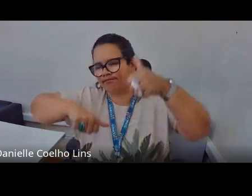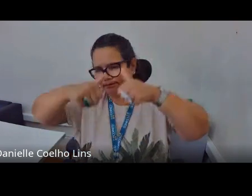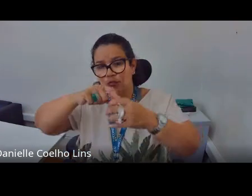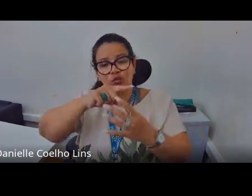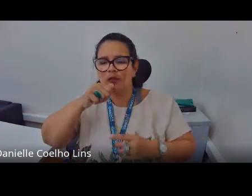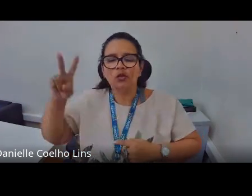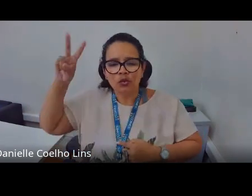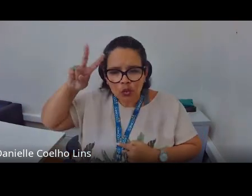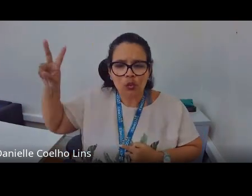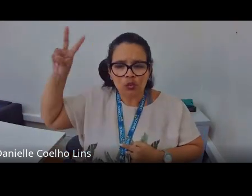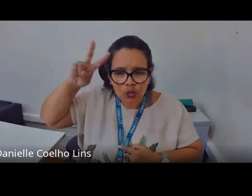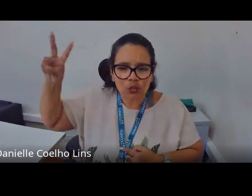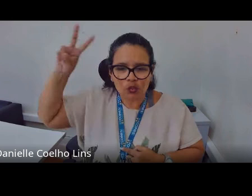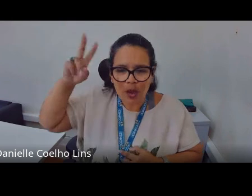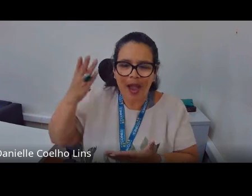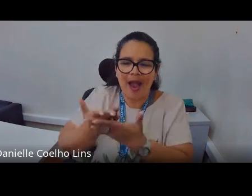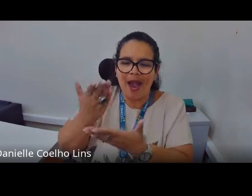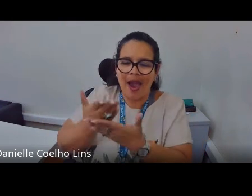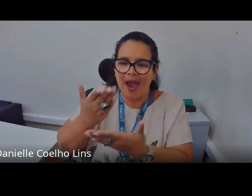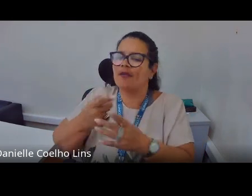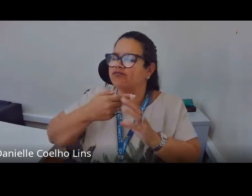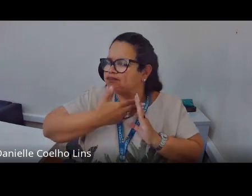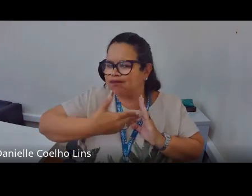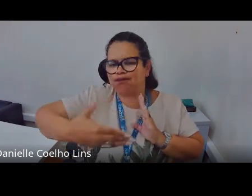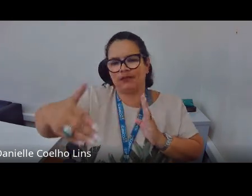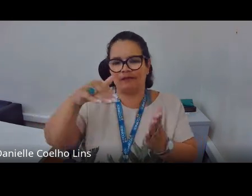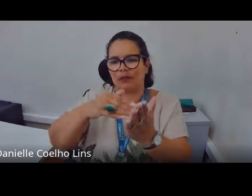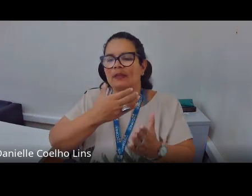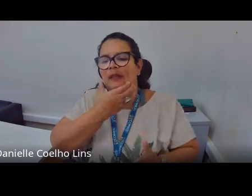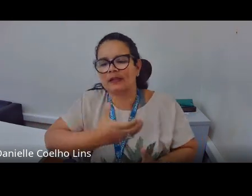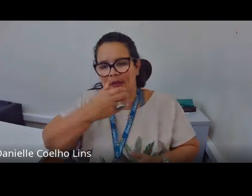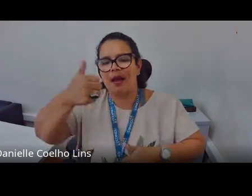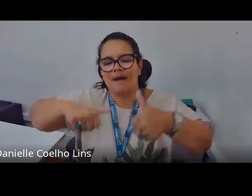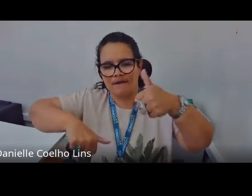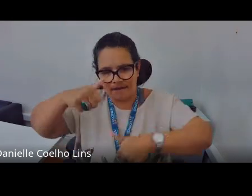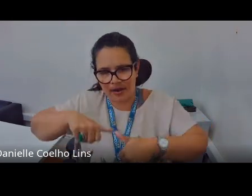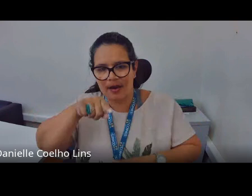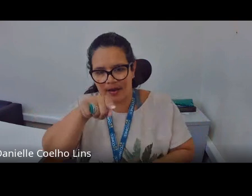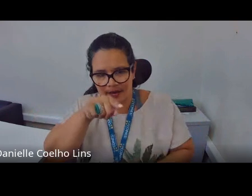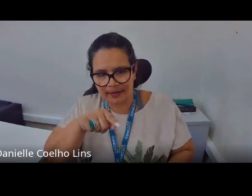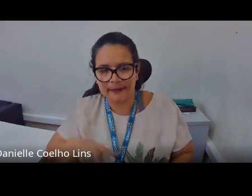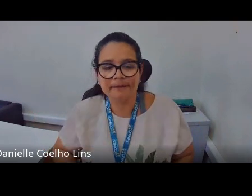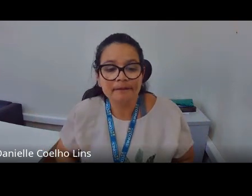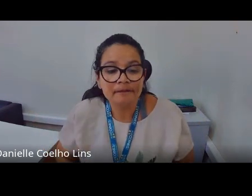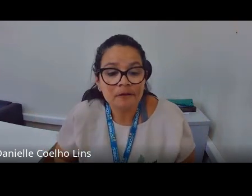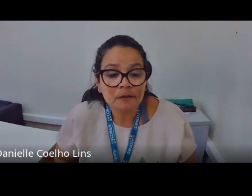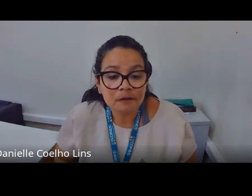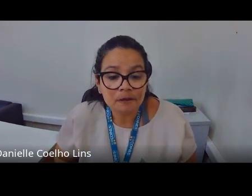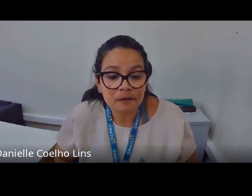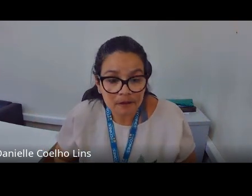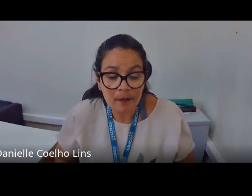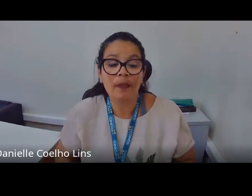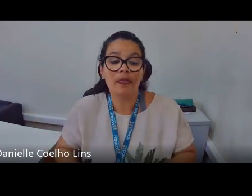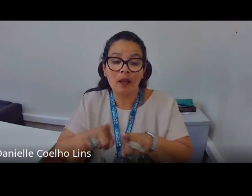esses 4 tipos de avaliação, e toda aula que você tiver, até o mês de dezembro, você vai estar